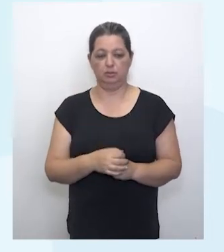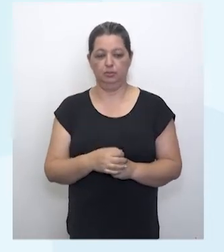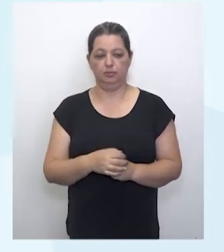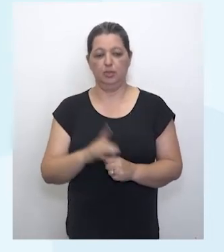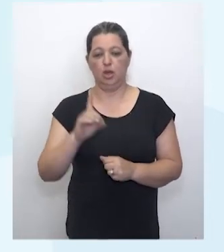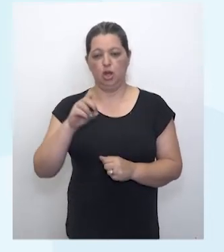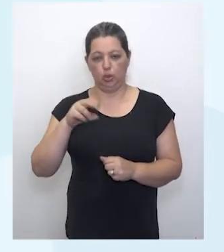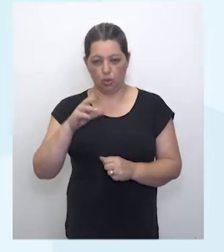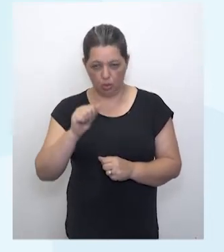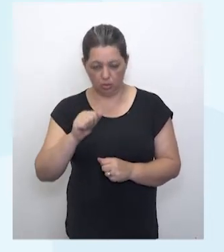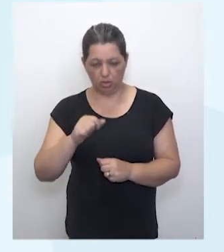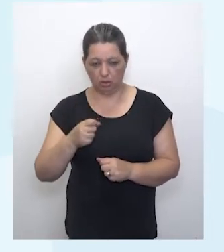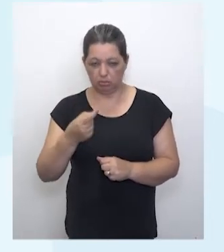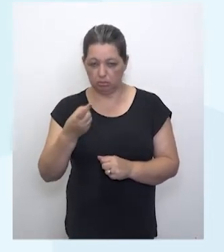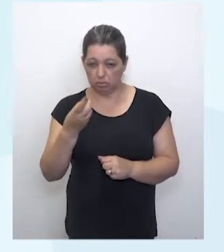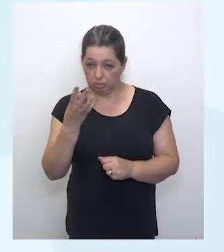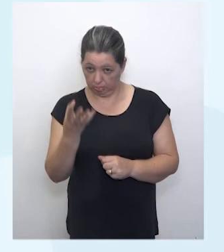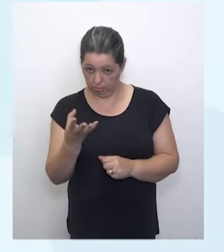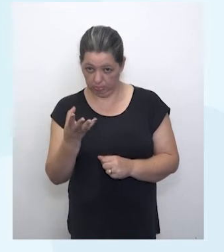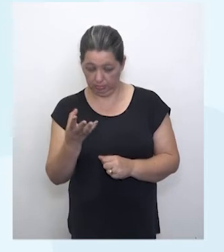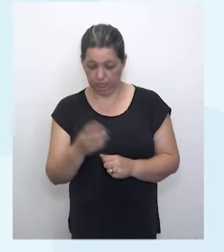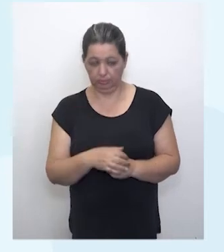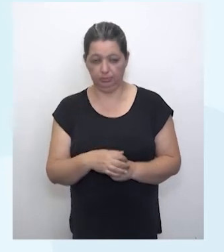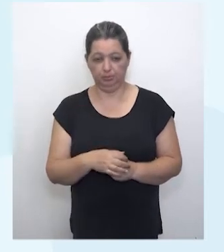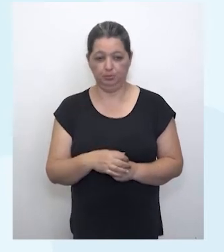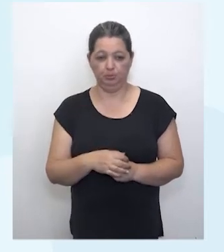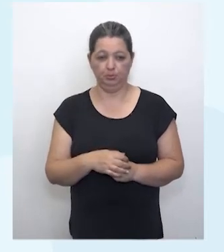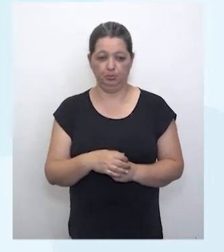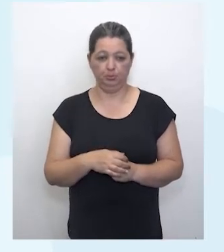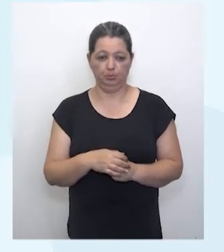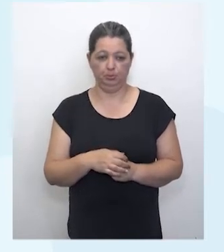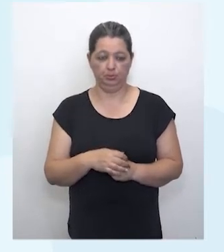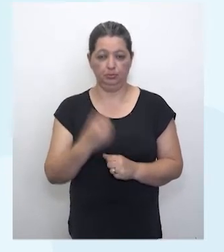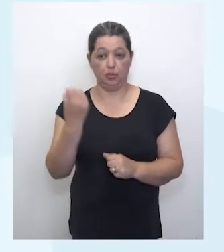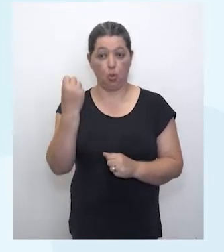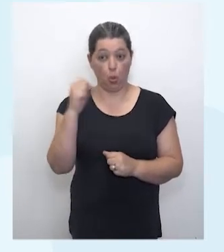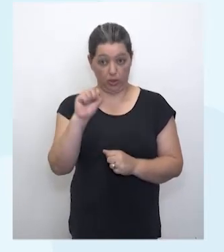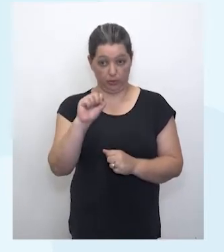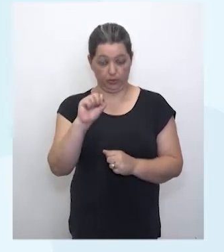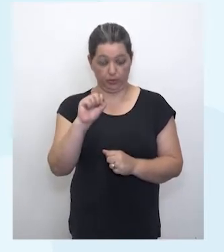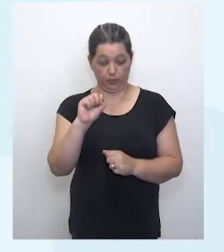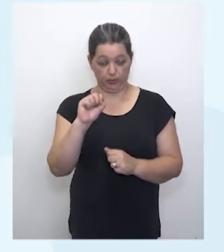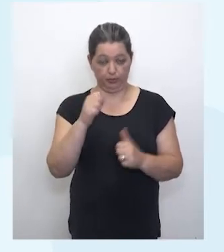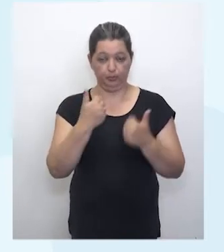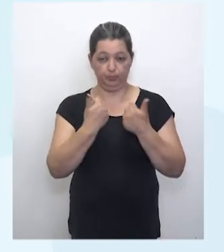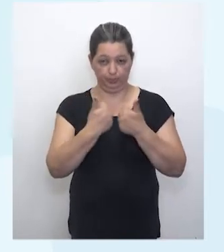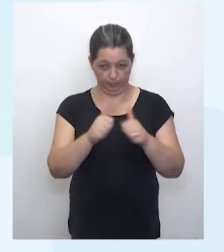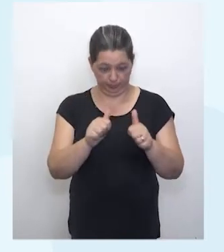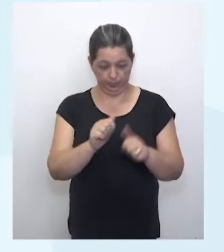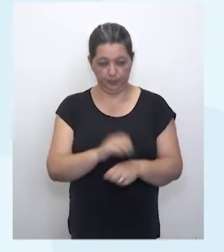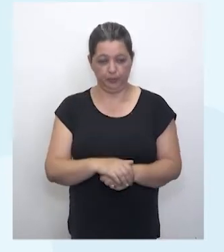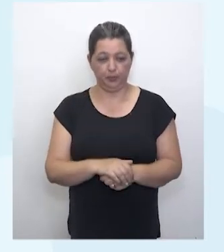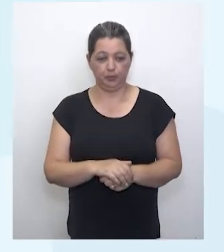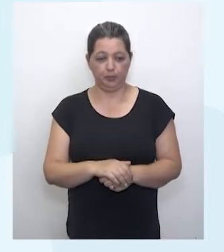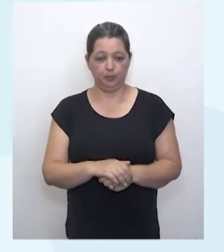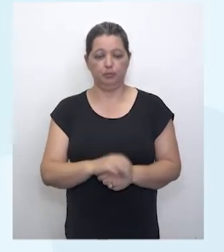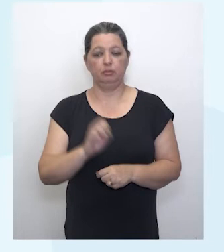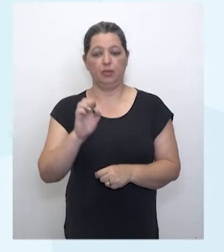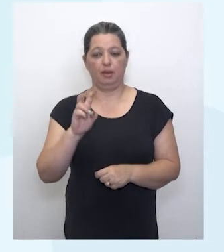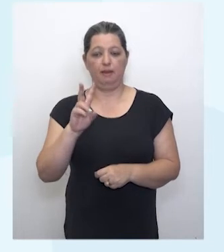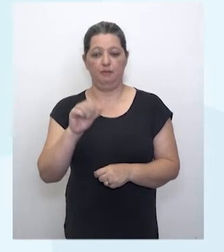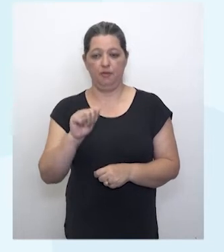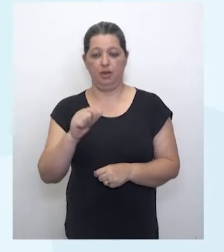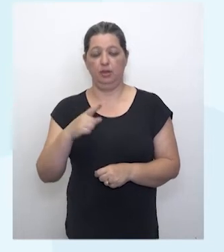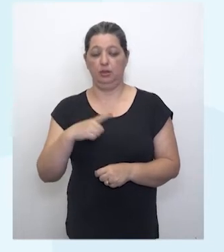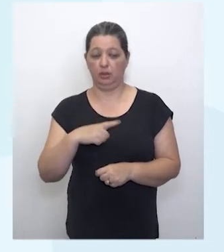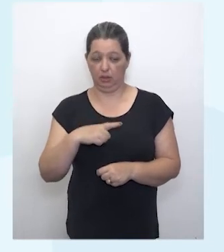Dona, vamos contar? 1, 2, 3, 4, 5, 6, 7, 8. Então, ela tem 8. E a empresa